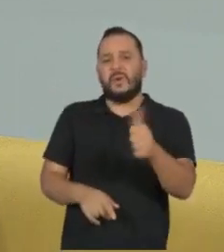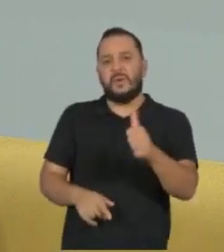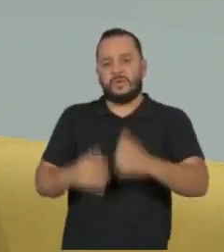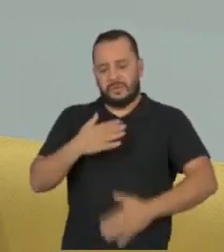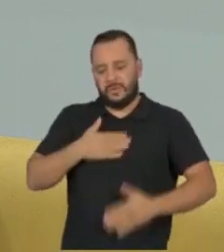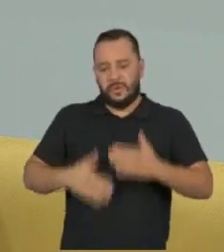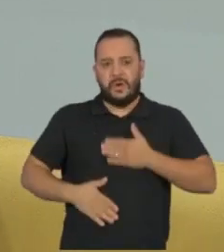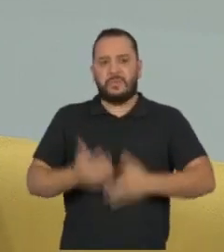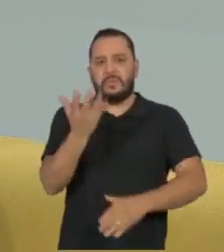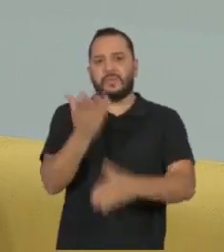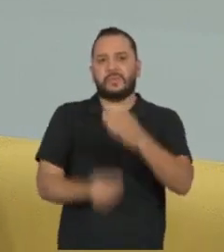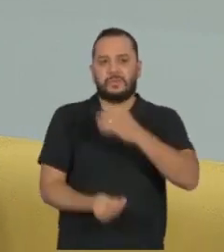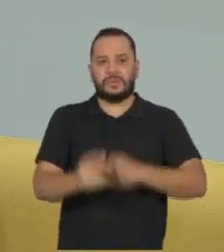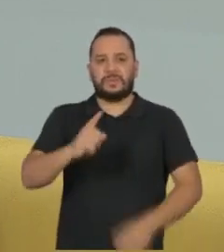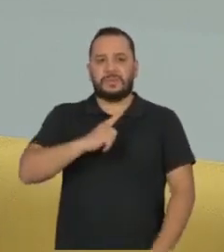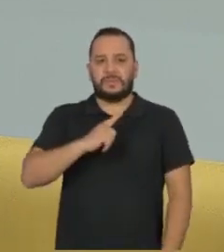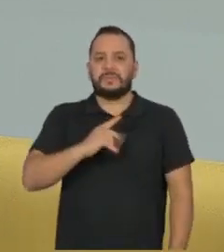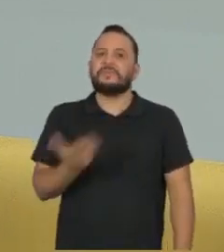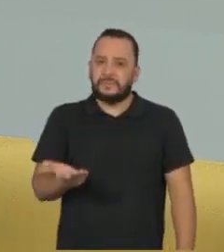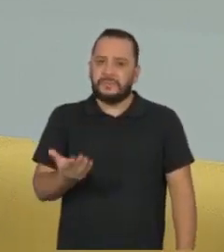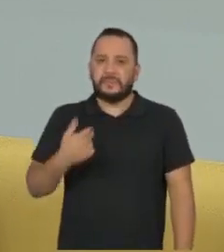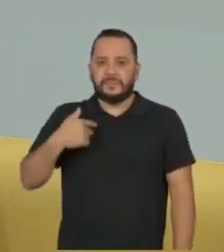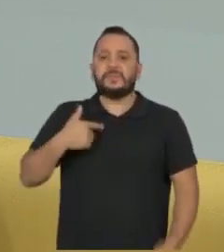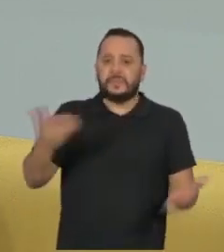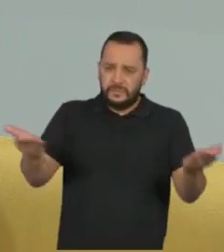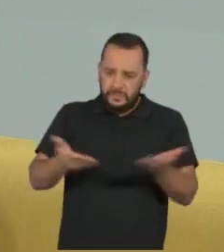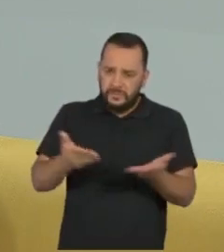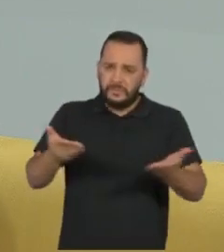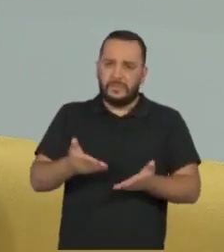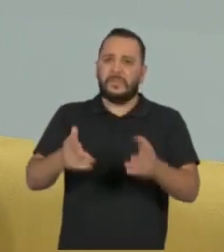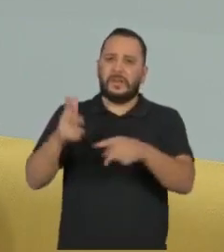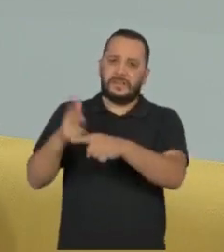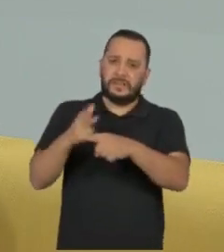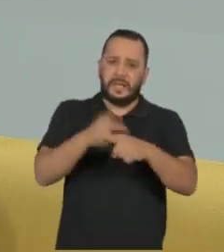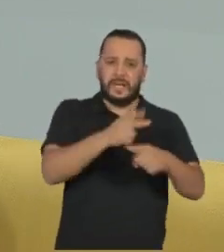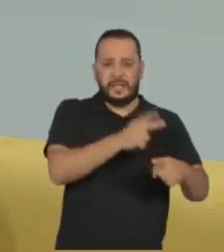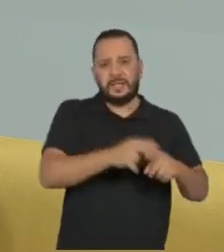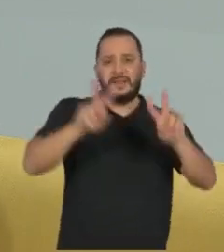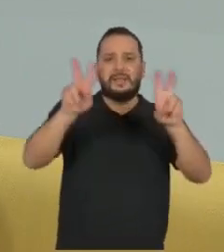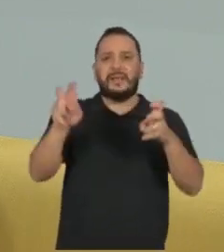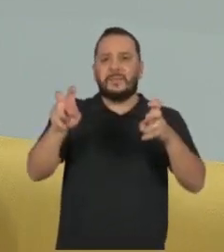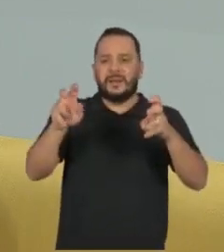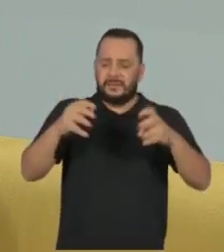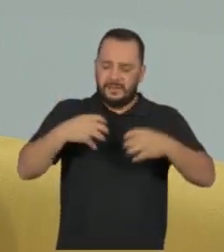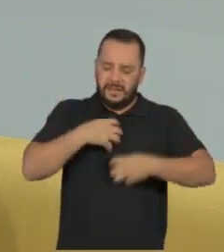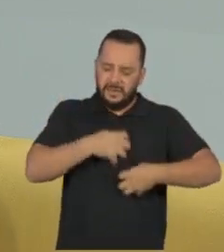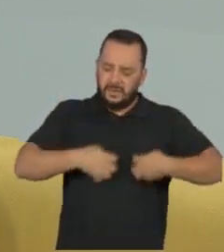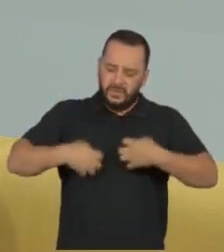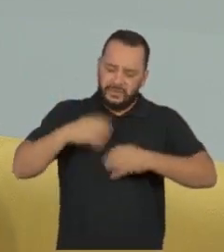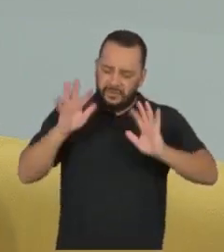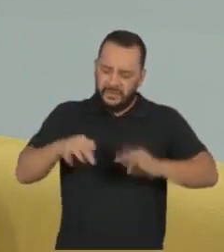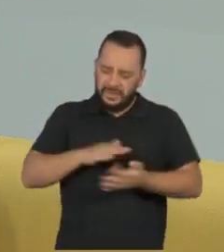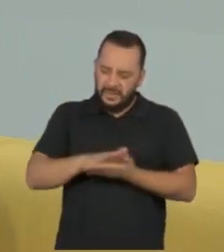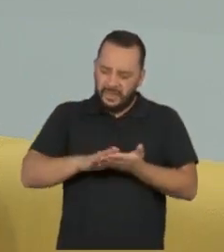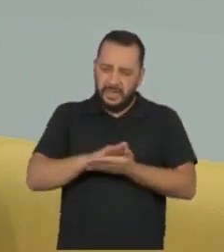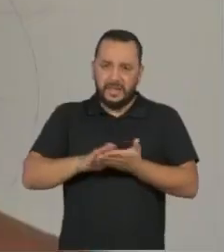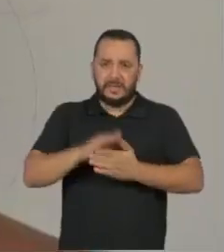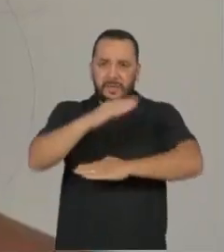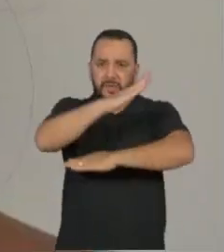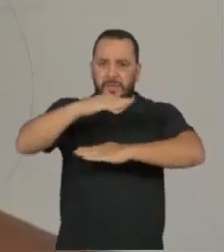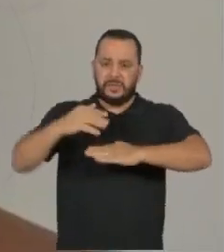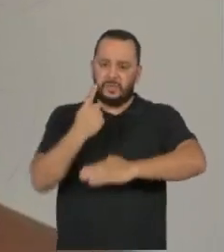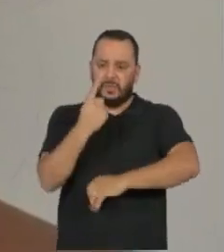foram encontrados. Começamos a exibir hoje a série Angústia Sem Fim, Brumadinho, um ano